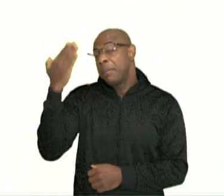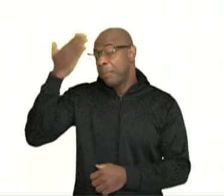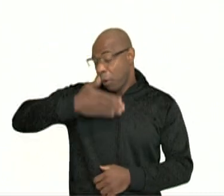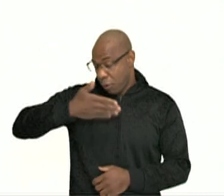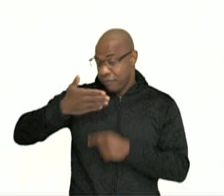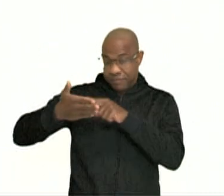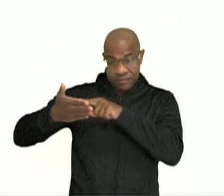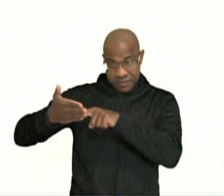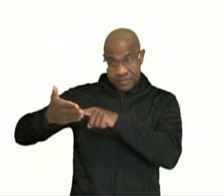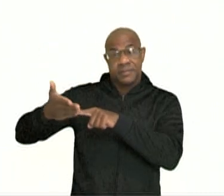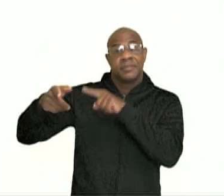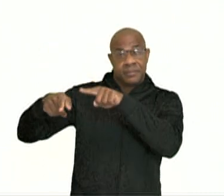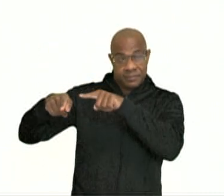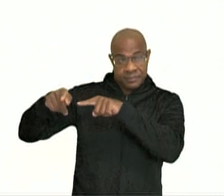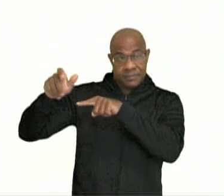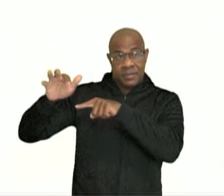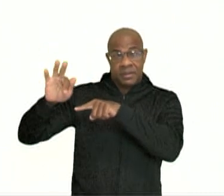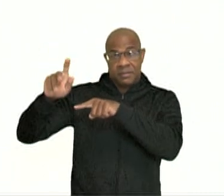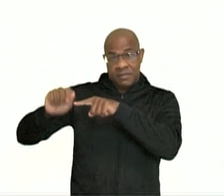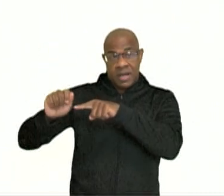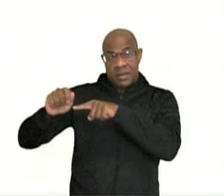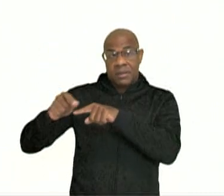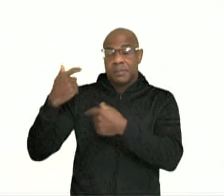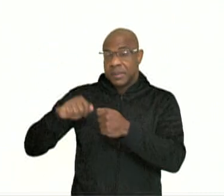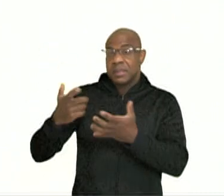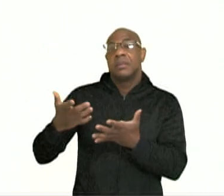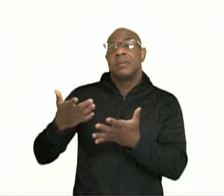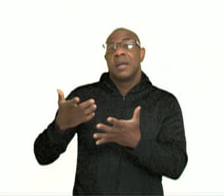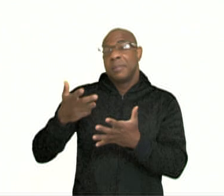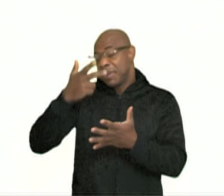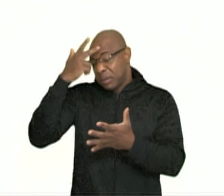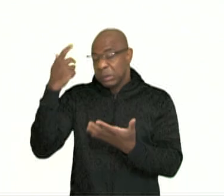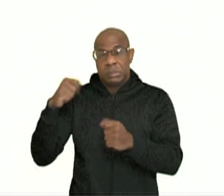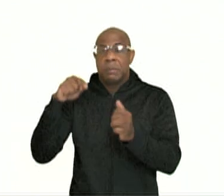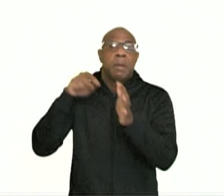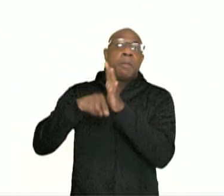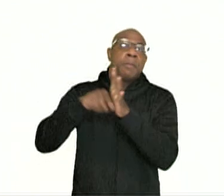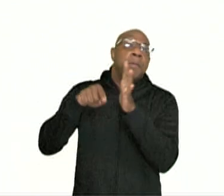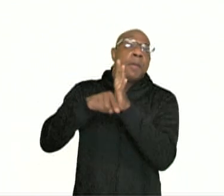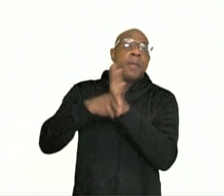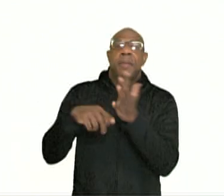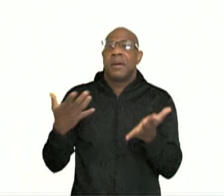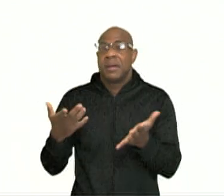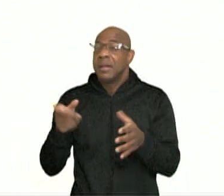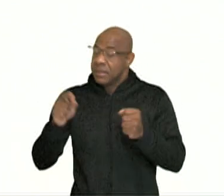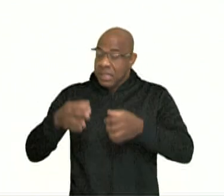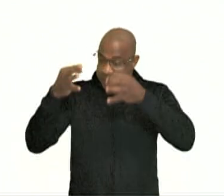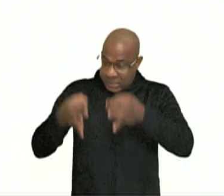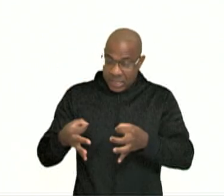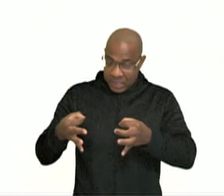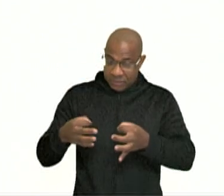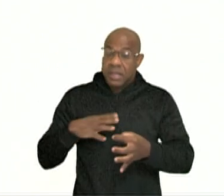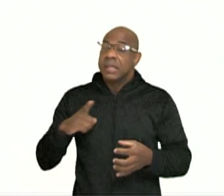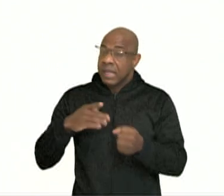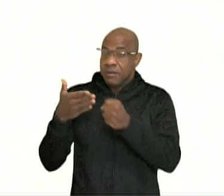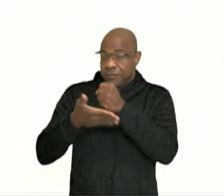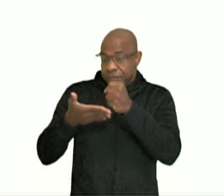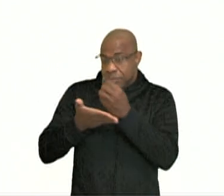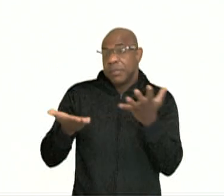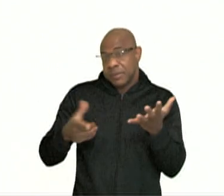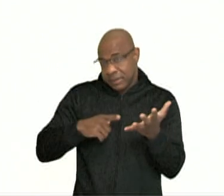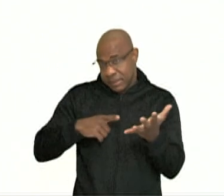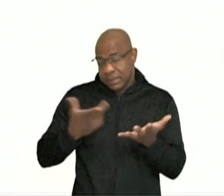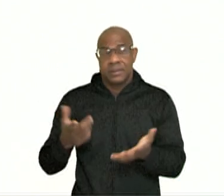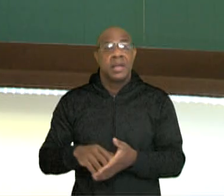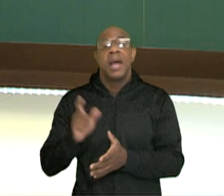comprovação, ser algo ali inquestionável, certo? É fundamentado. Então, isso é o fato, realmente aconteceu.